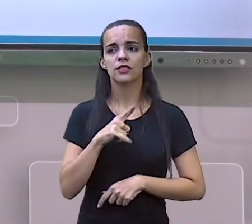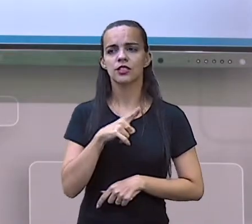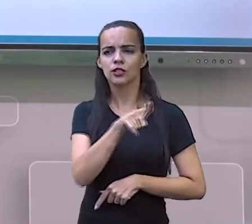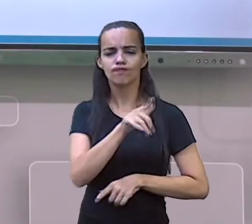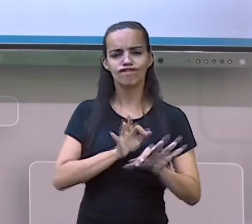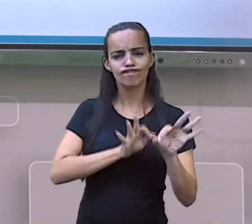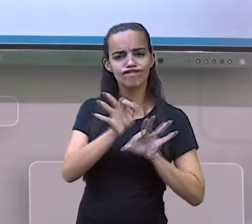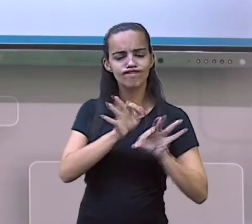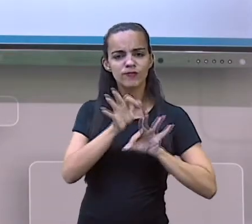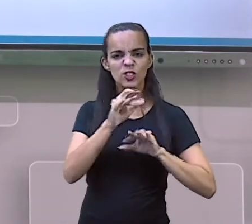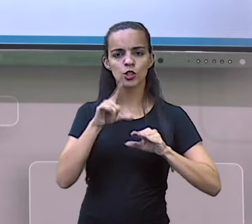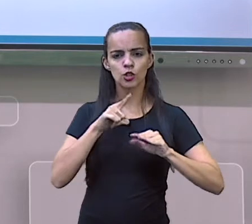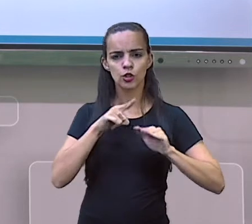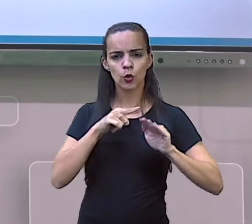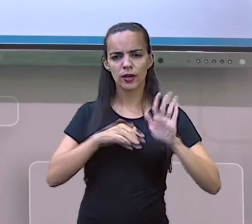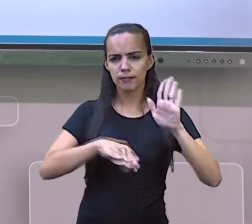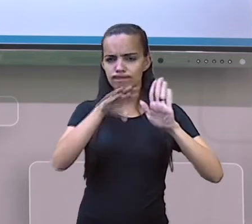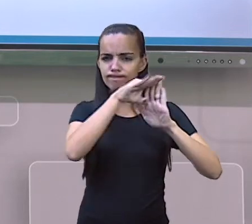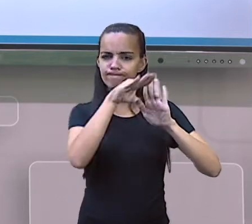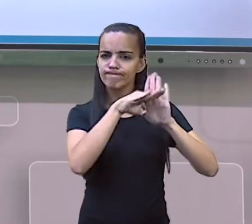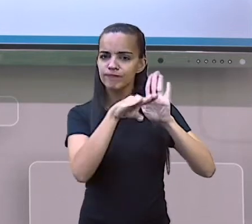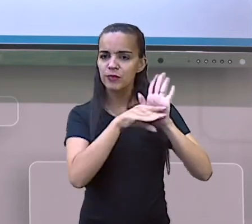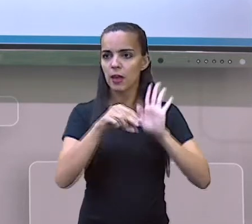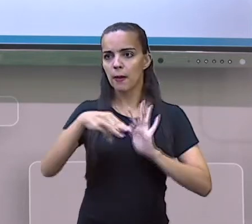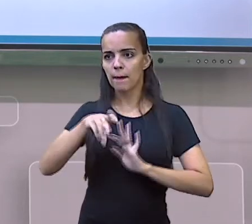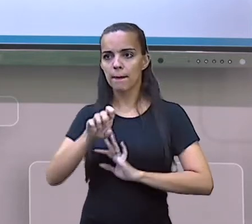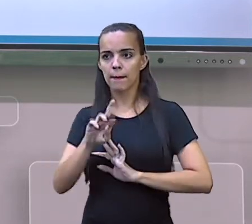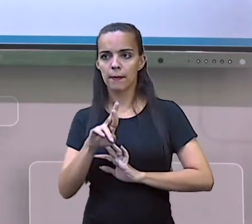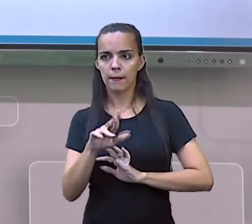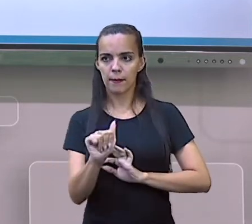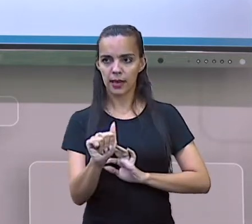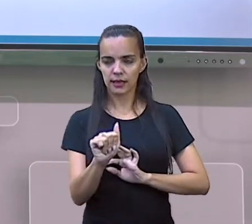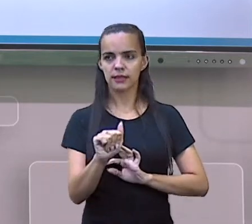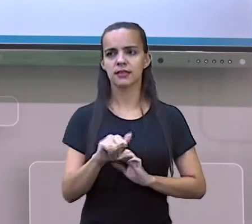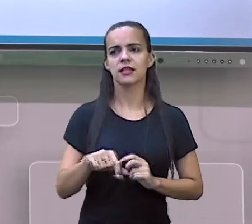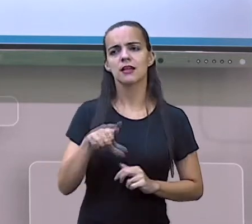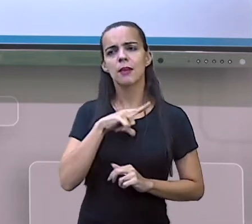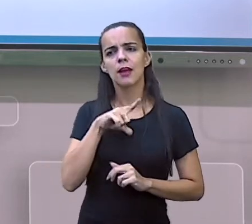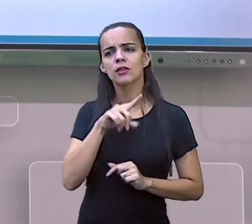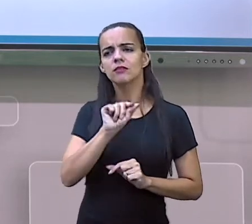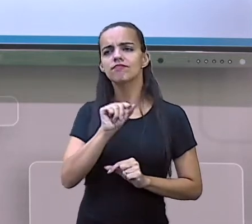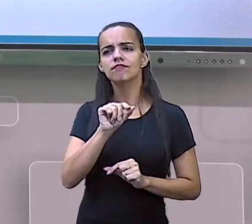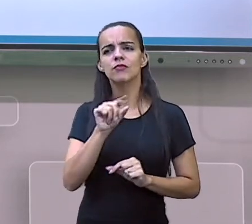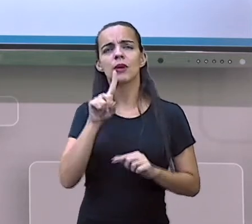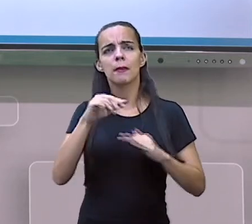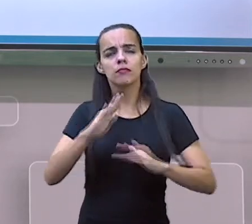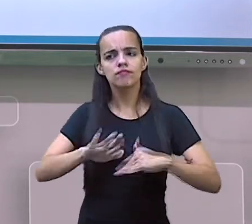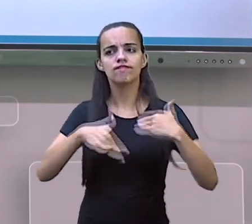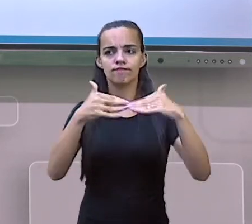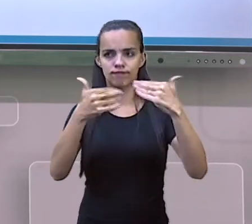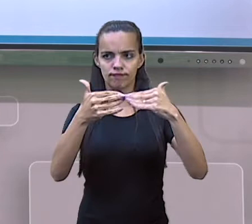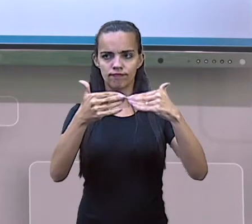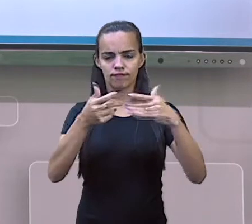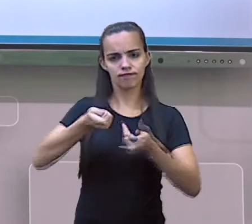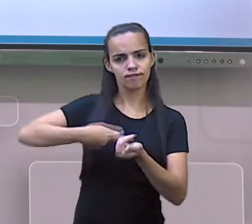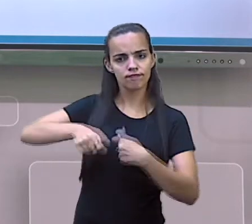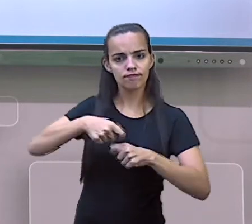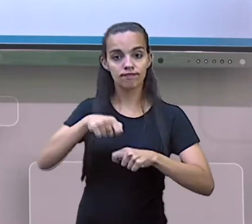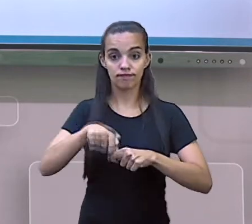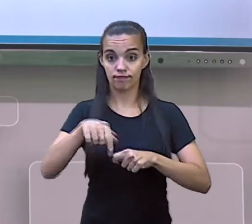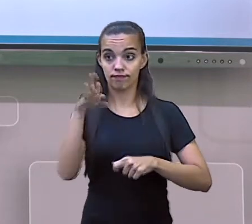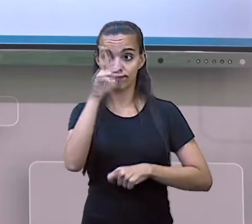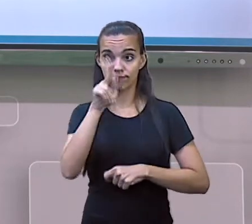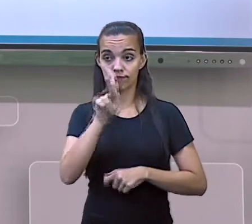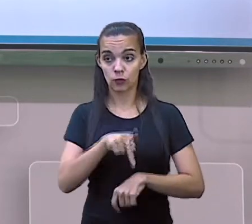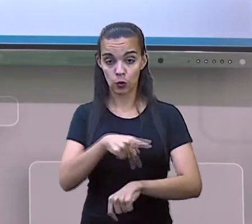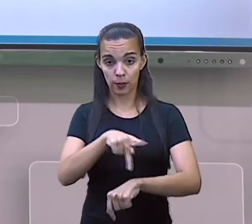de metas, né? JK apresenta um plano de metas para o desenvolvimento econômico do país, cujo